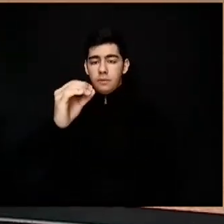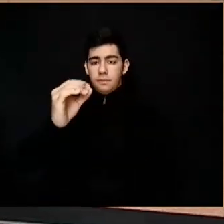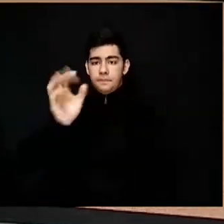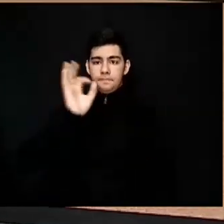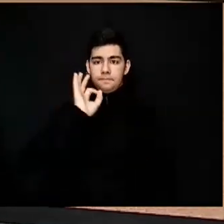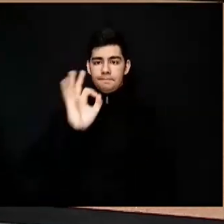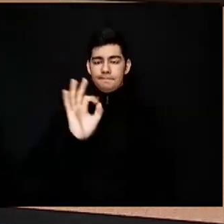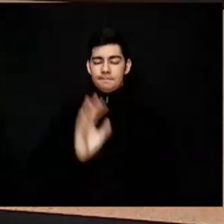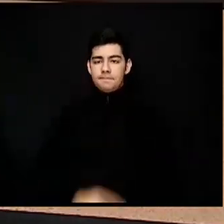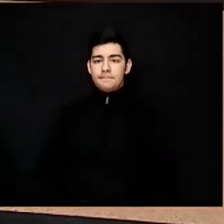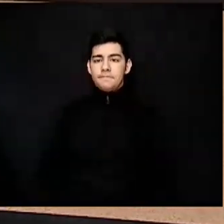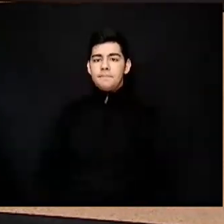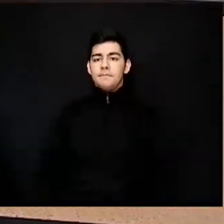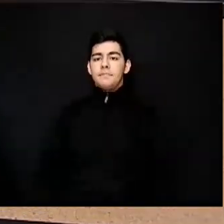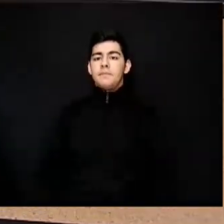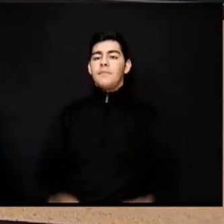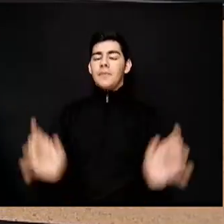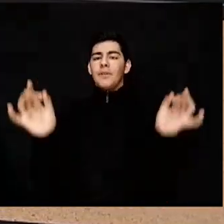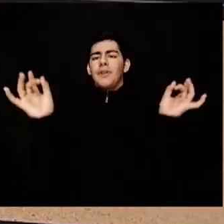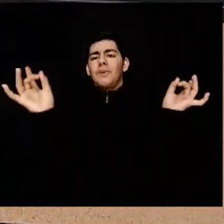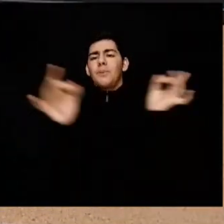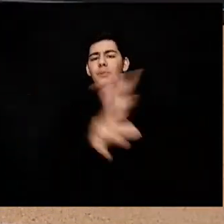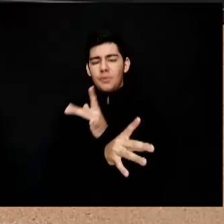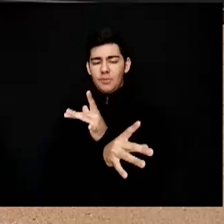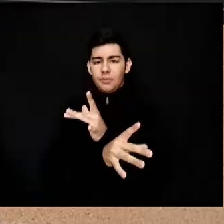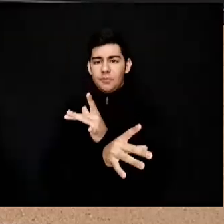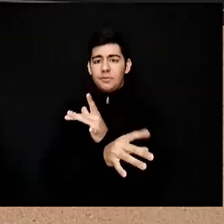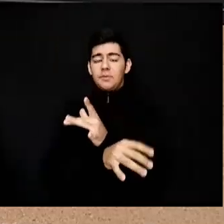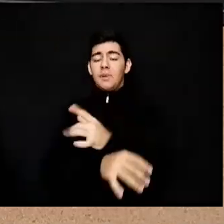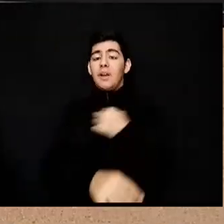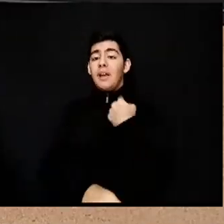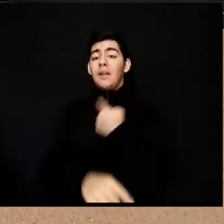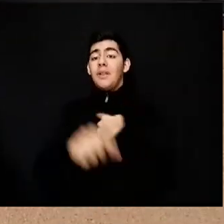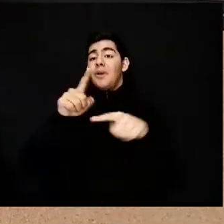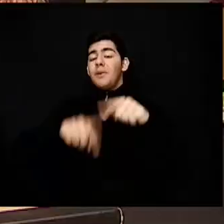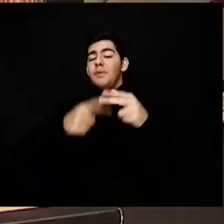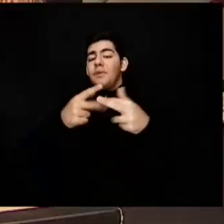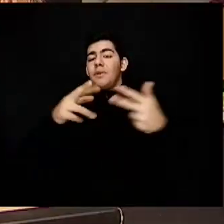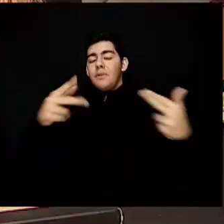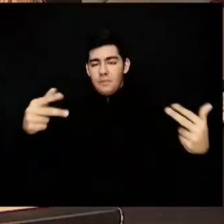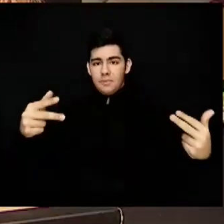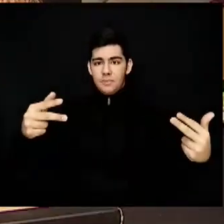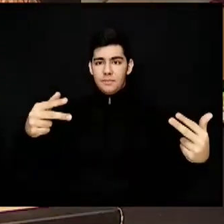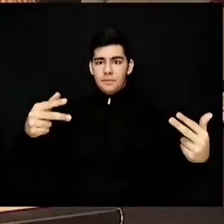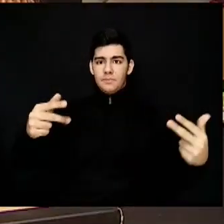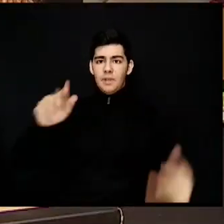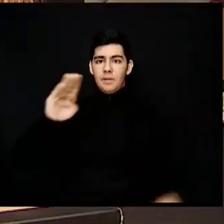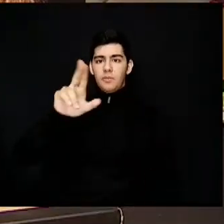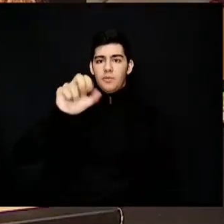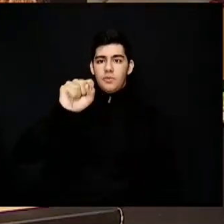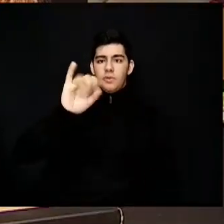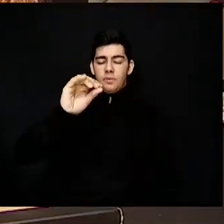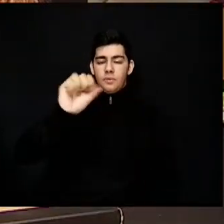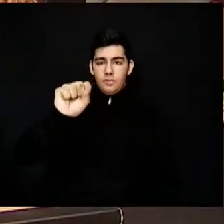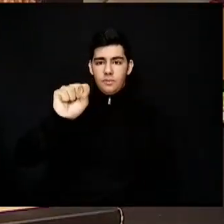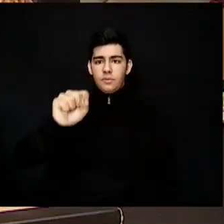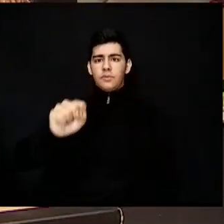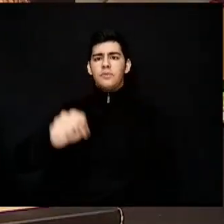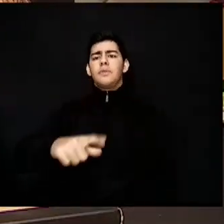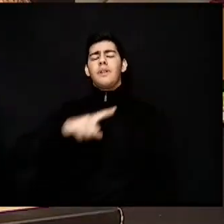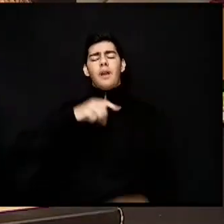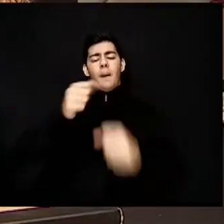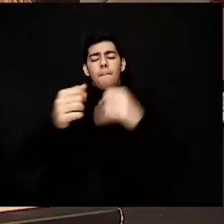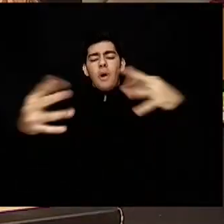aqui está Lindo. a nossa choker de búzios com brilho,